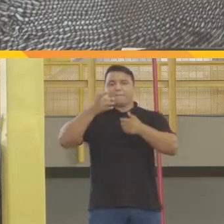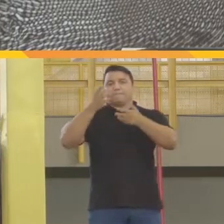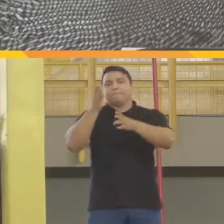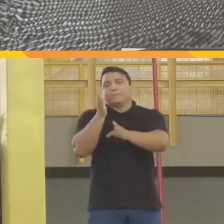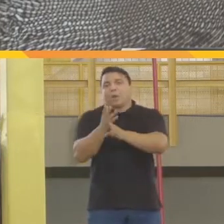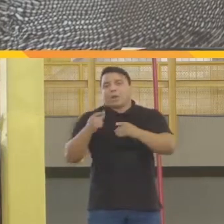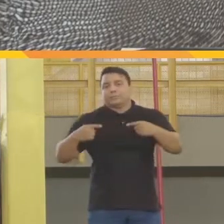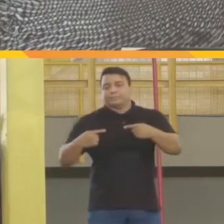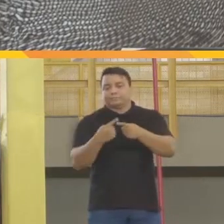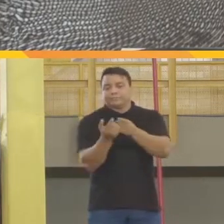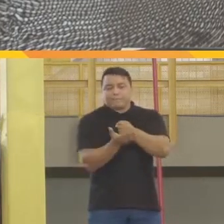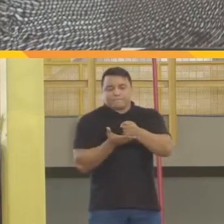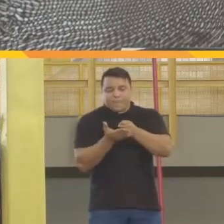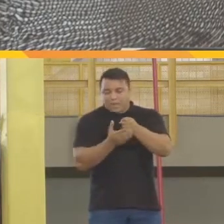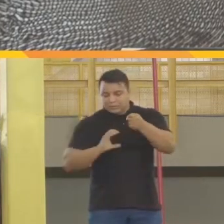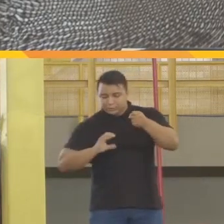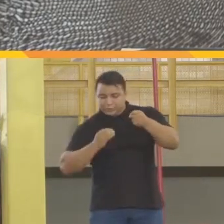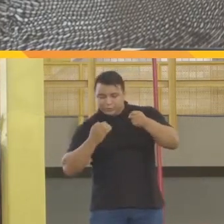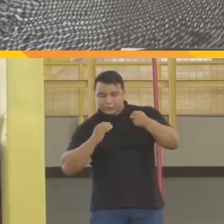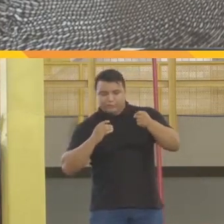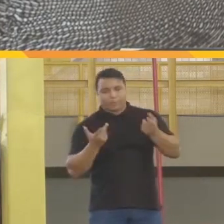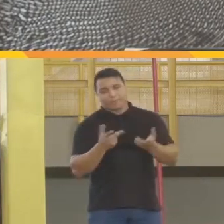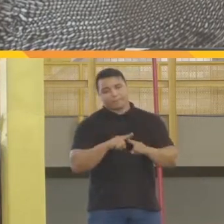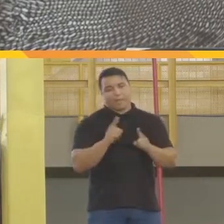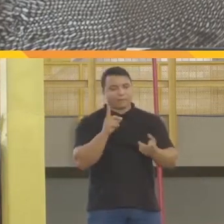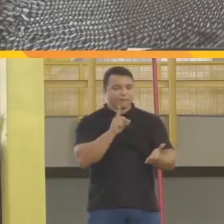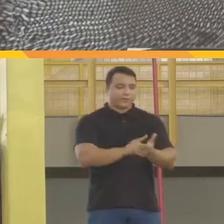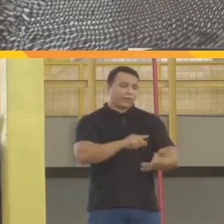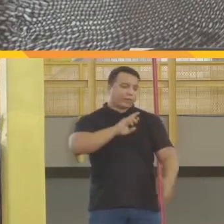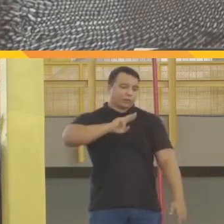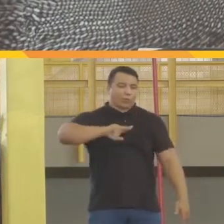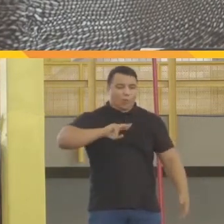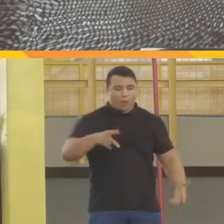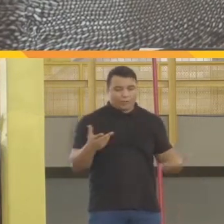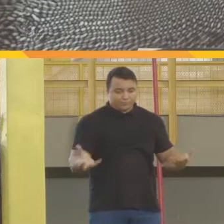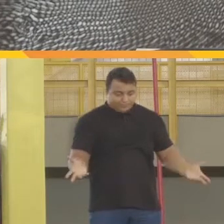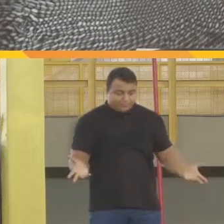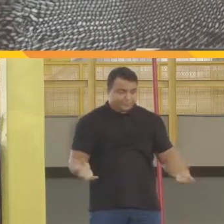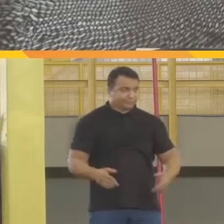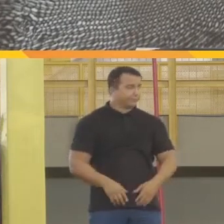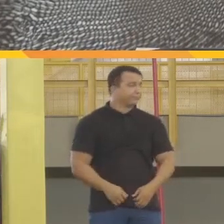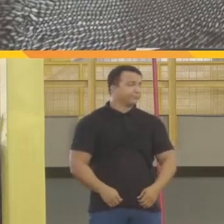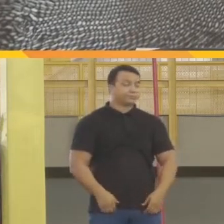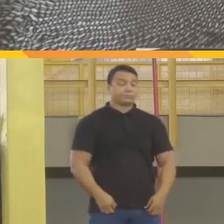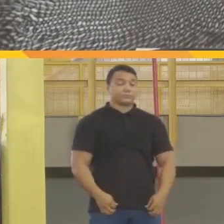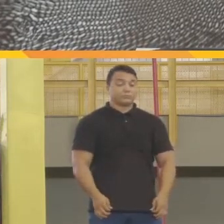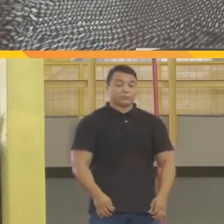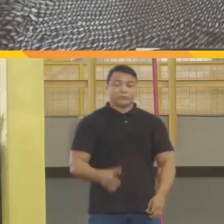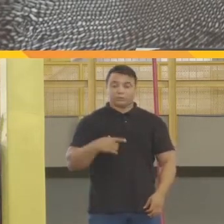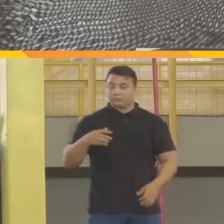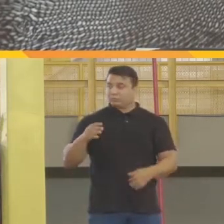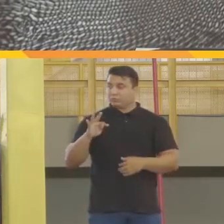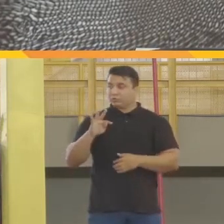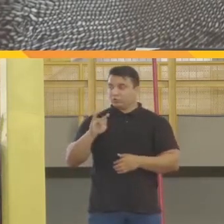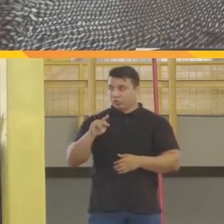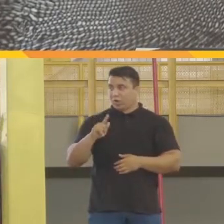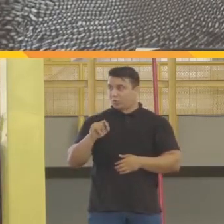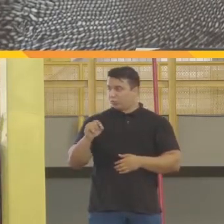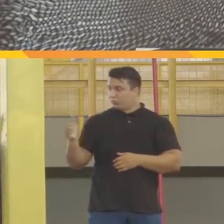sustentado com bases científicas, o que na verdade nós sabemos que não existe. E antes do Tiago fazer o